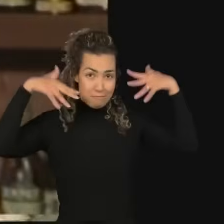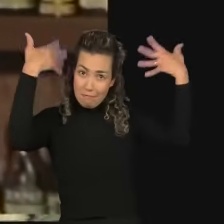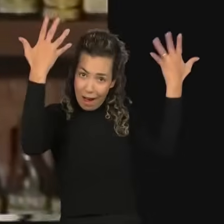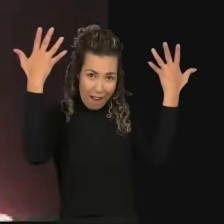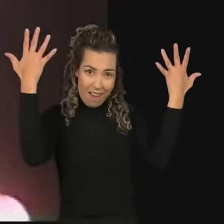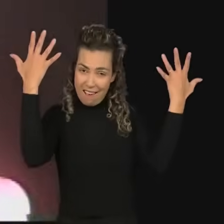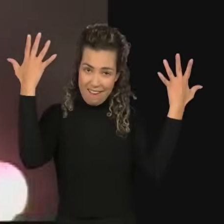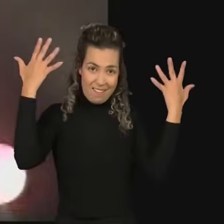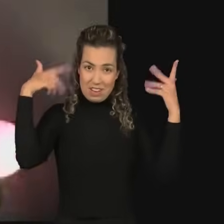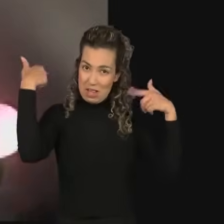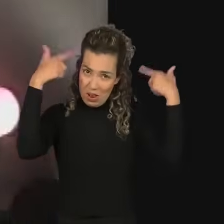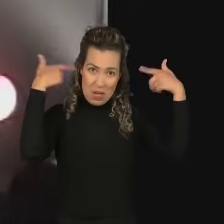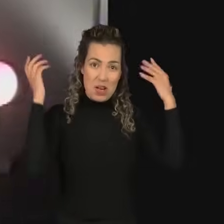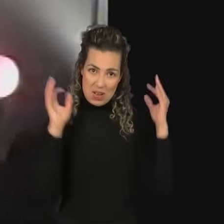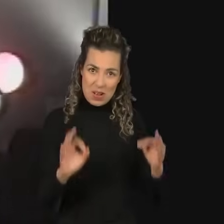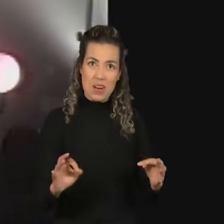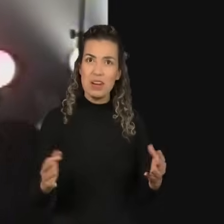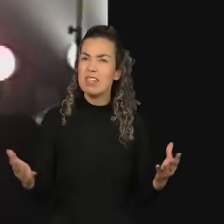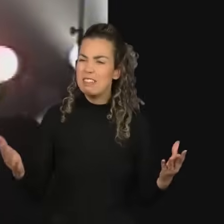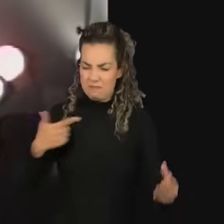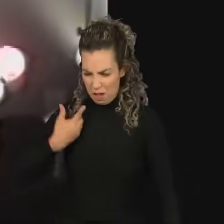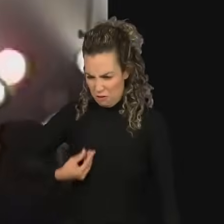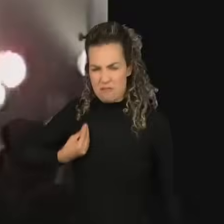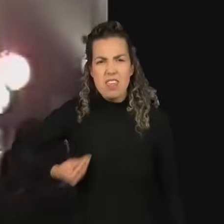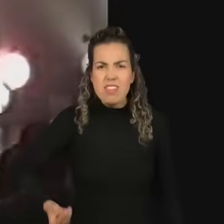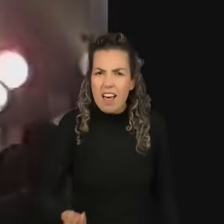outra loucura. Vida louca,